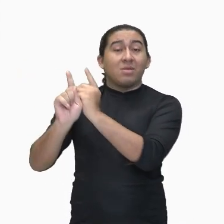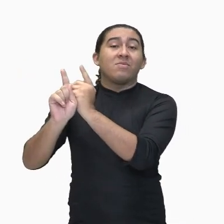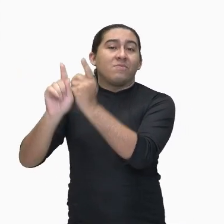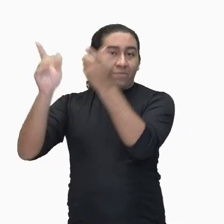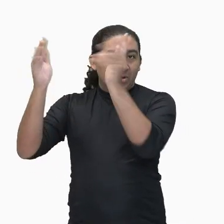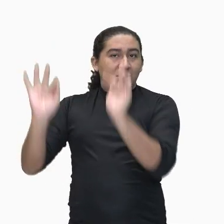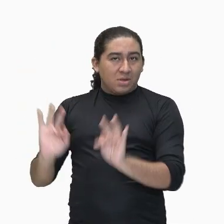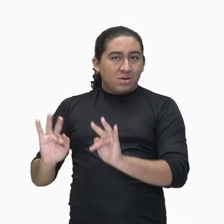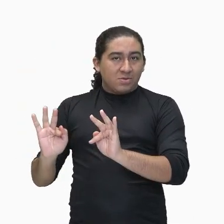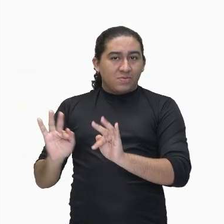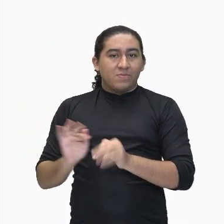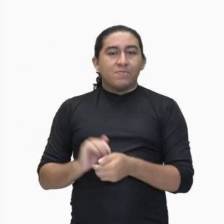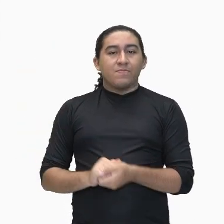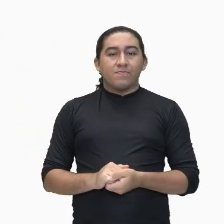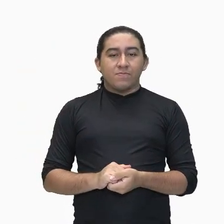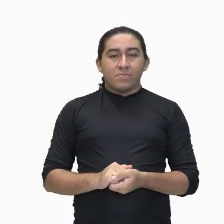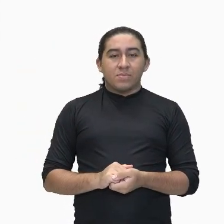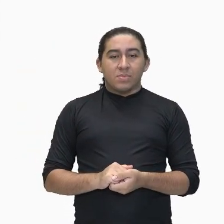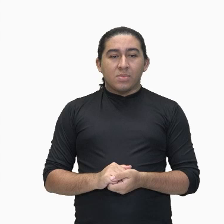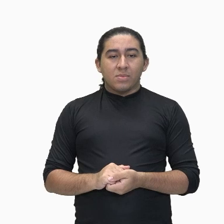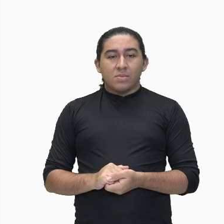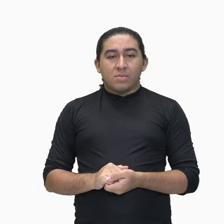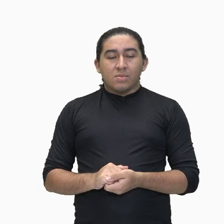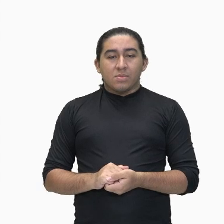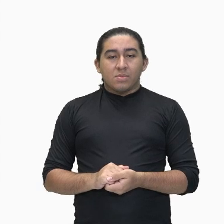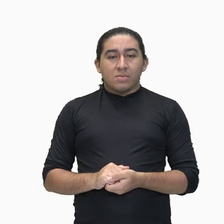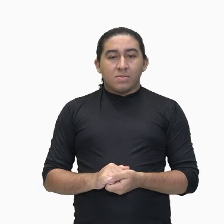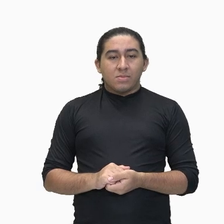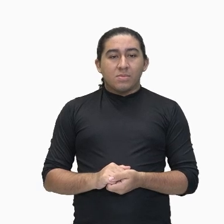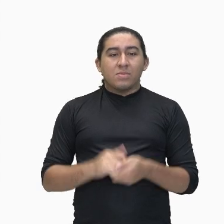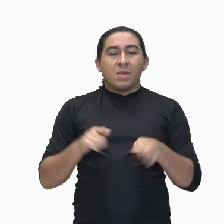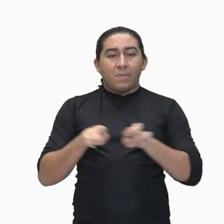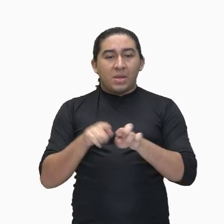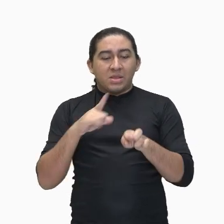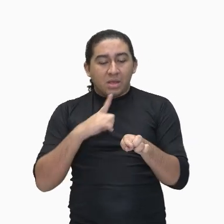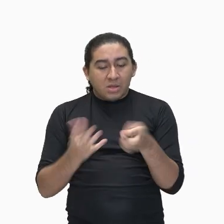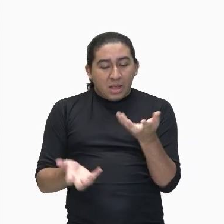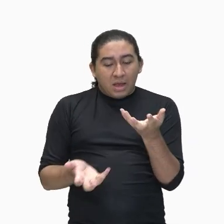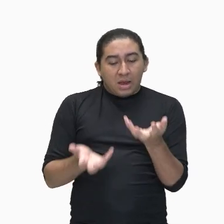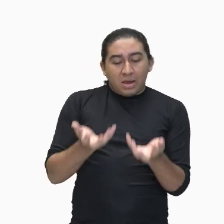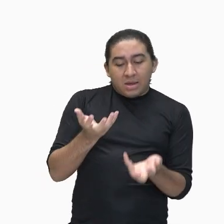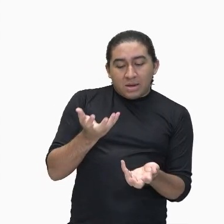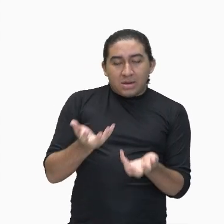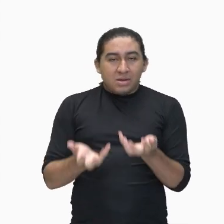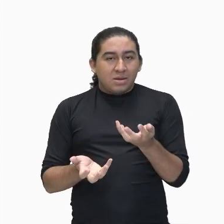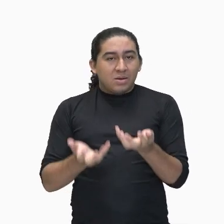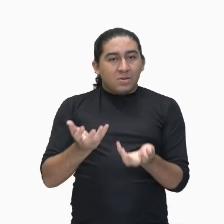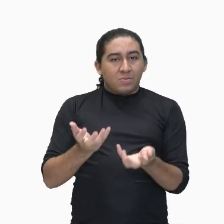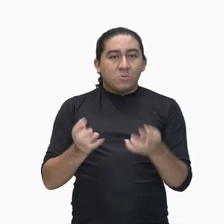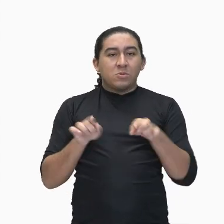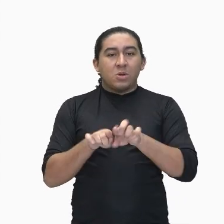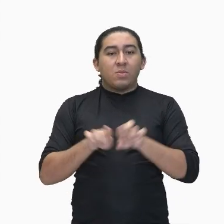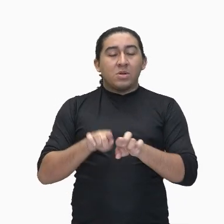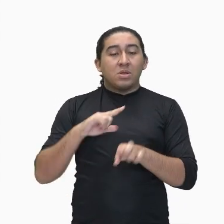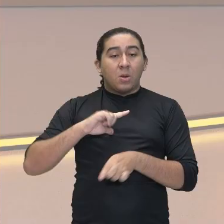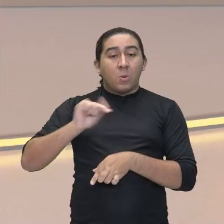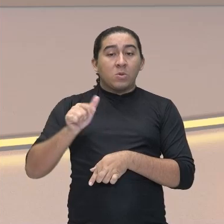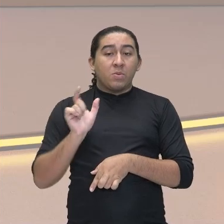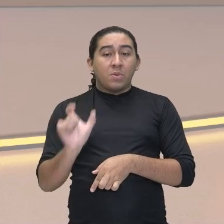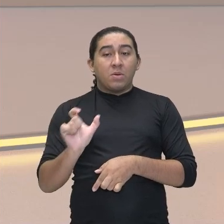evitando o excesso e a falta. Então, aqui entra a questão da outra palavrinha, que é